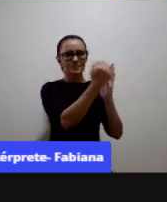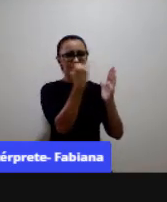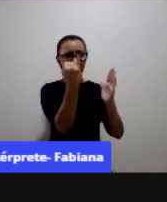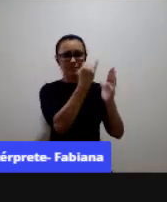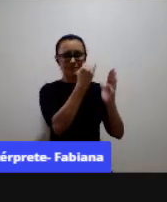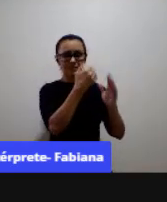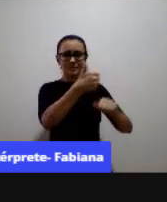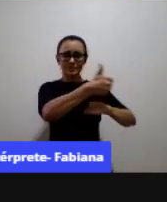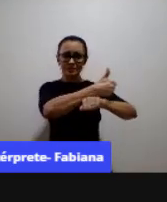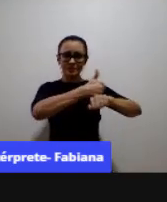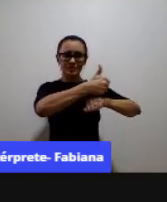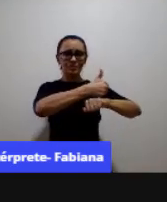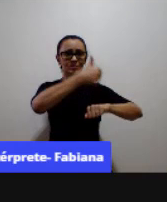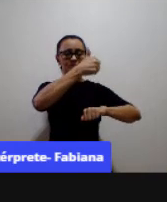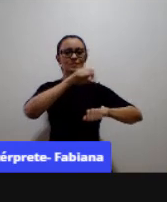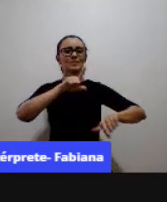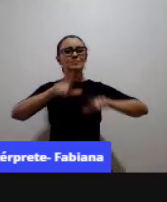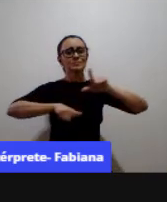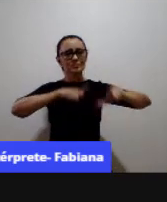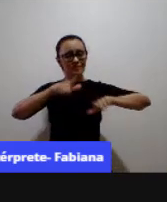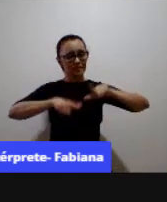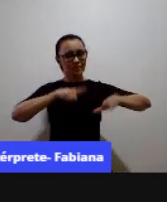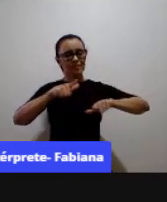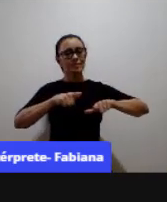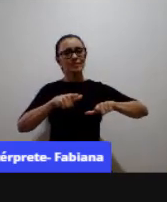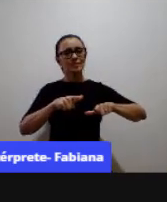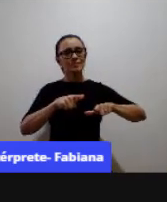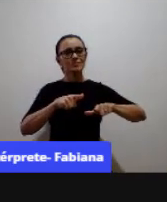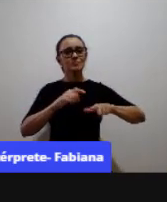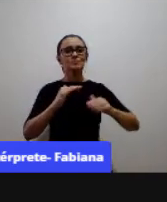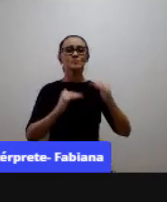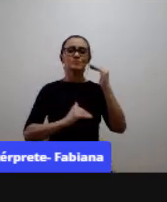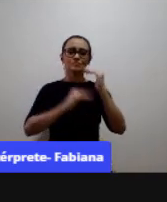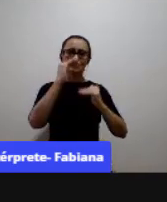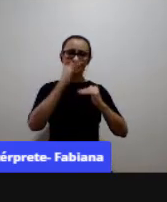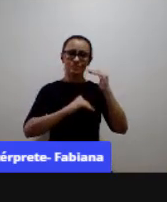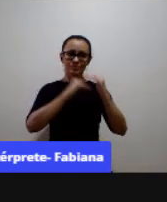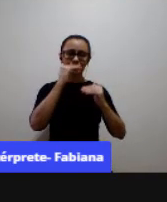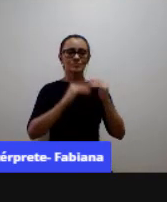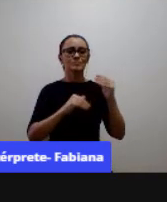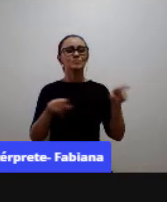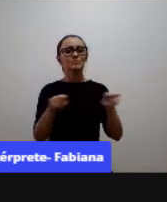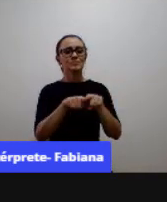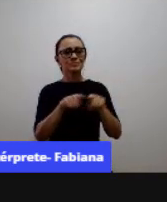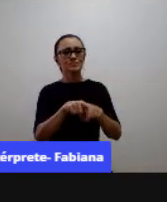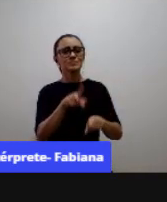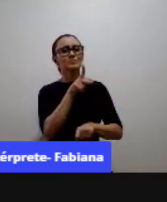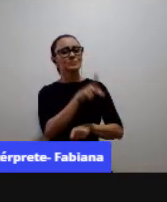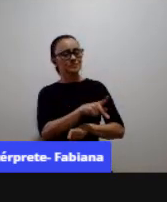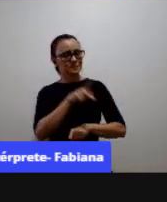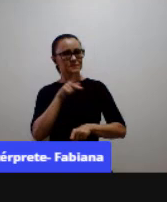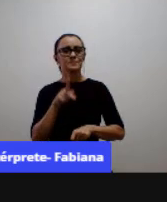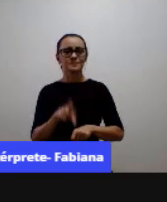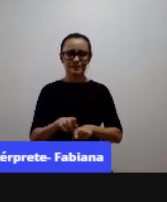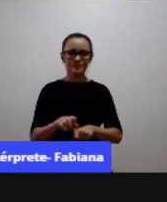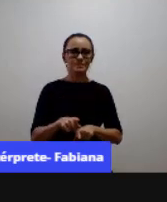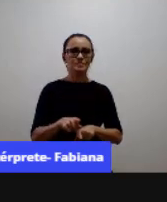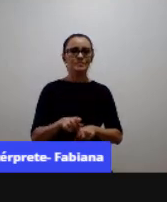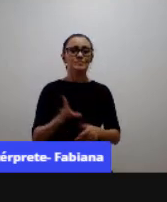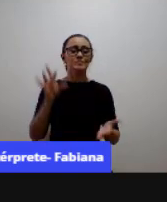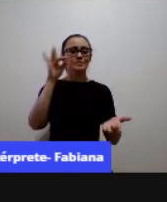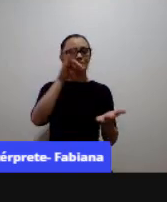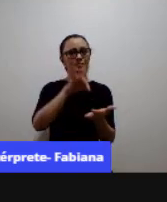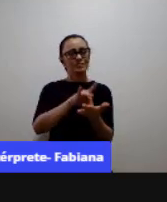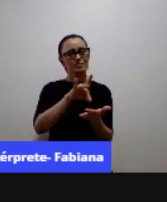do trabalho e comprometimento de cada profissional, de cada professor na elaboração desse plano de ensino, né? Que é, na realidade,